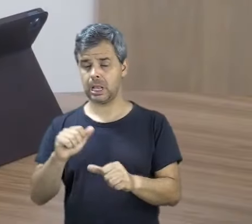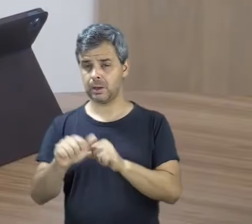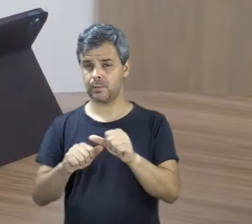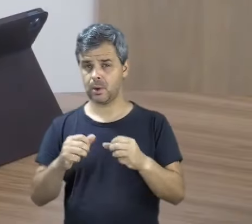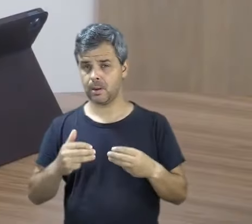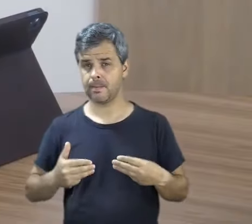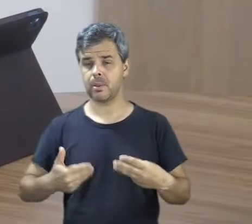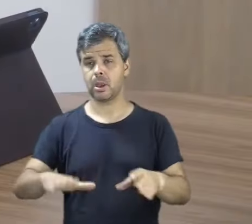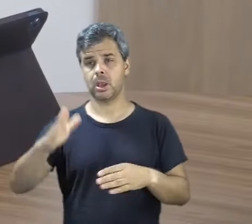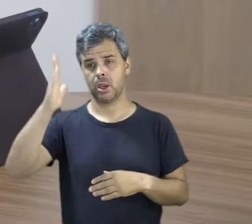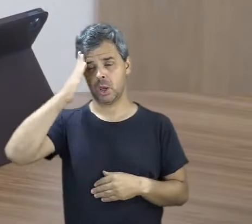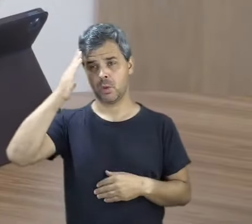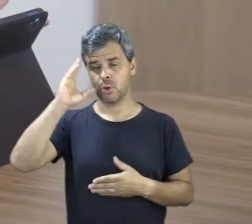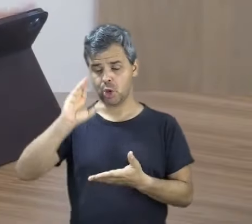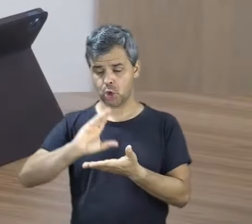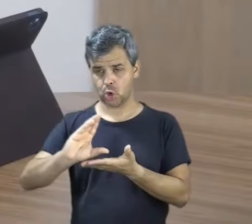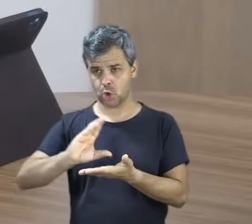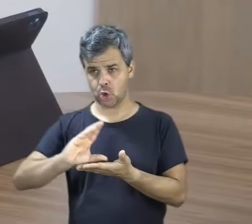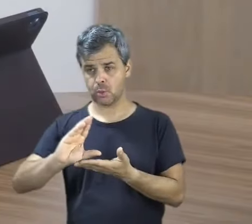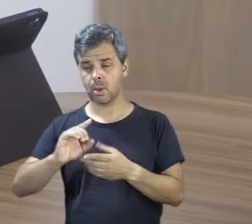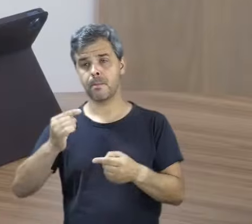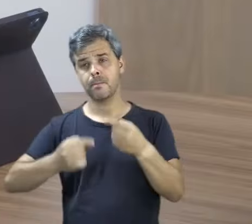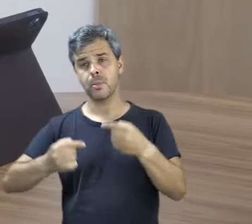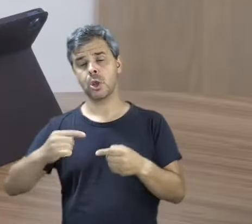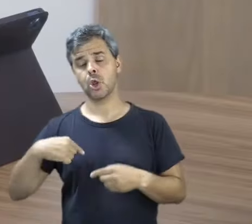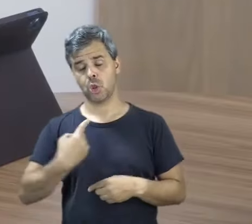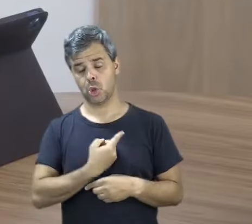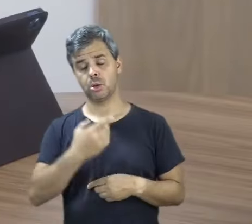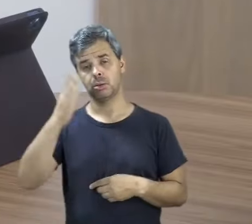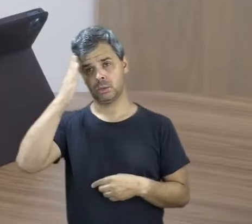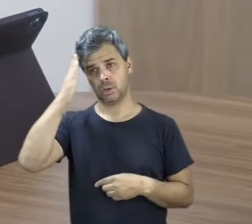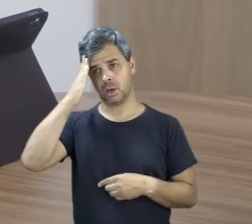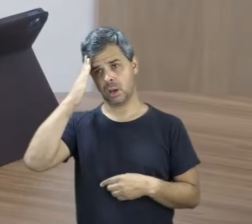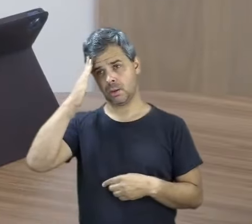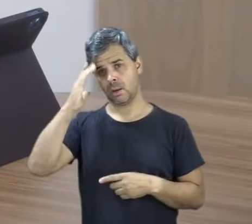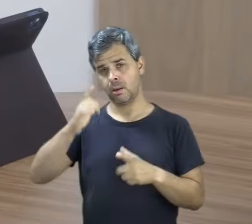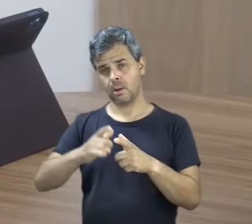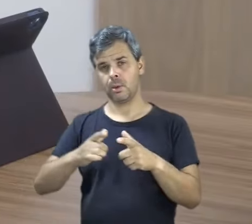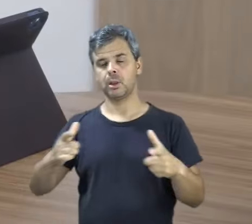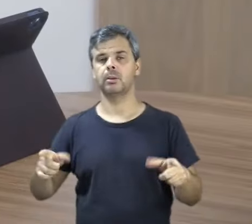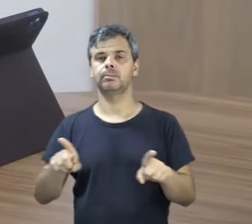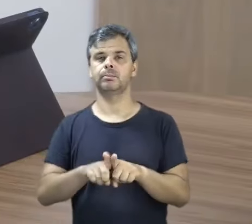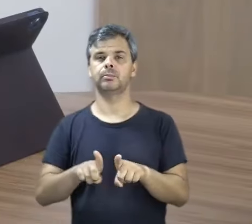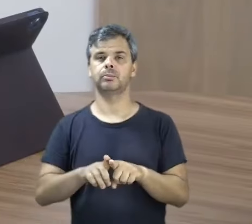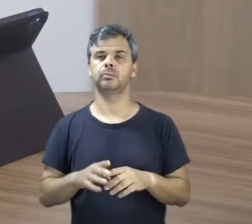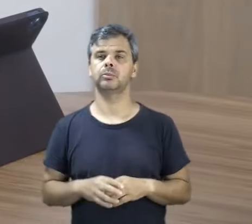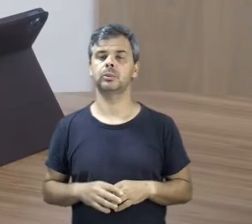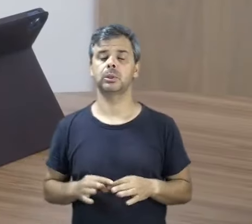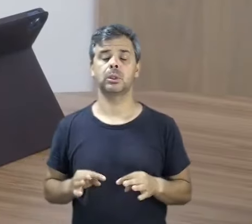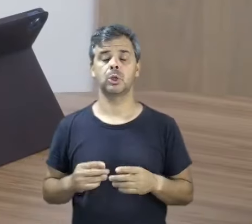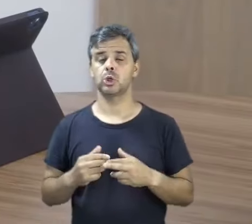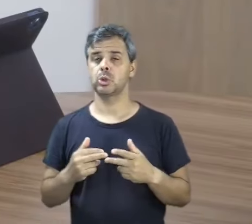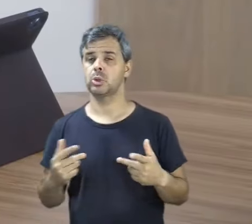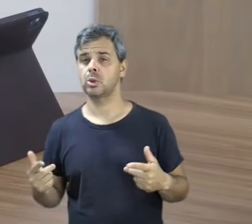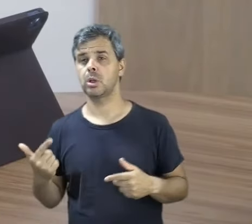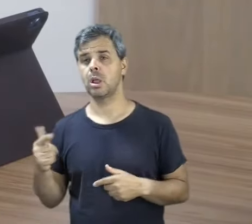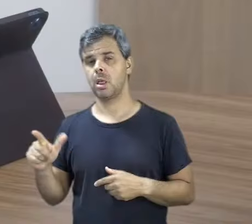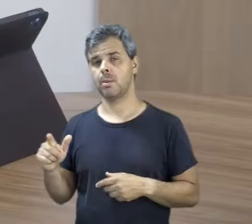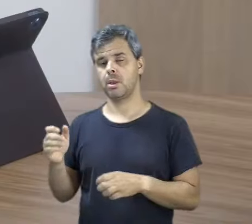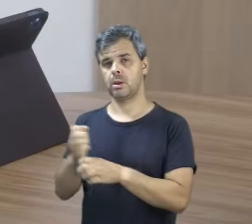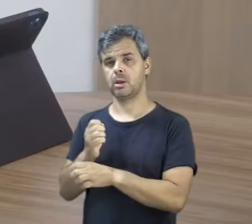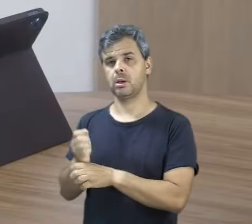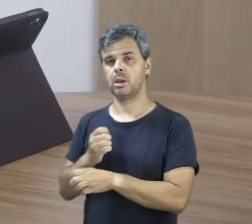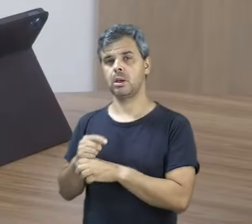importante reconhecer que existe um recurso e que existem políticas, mas a gente sabe que a gente precisa ampliar. Então, nem tudo dá para ser